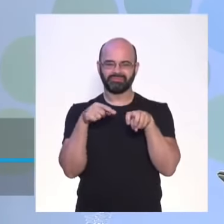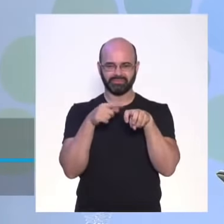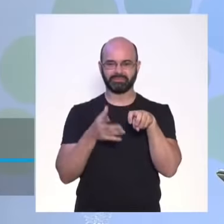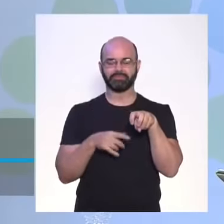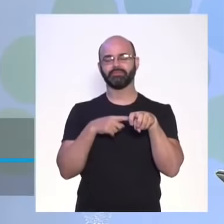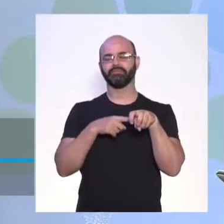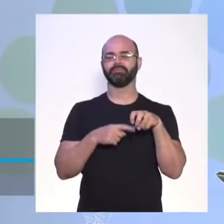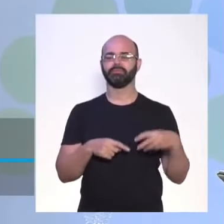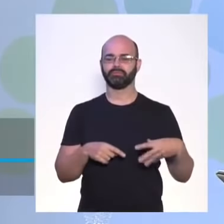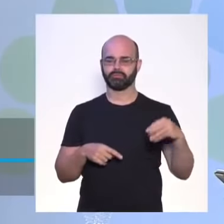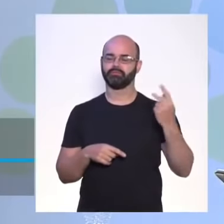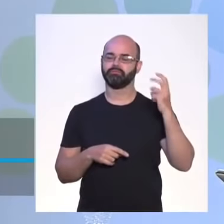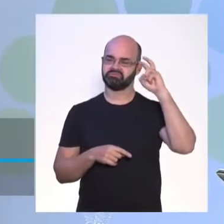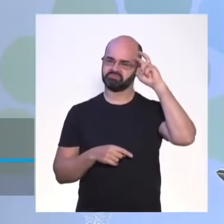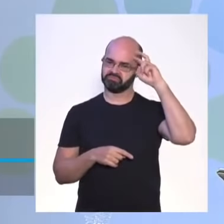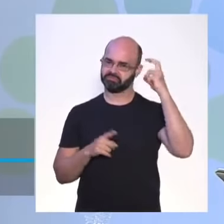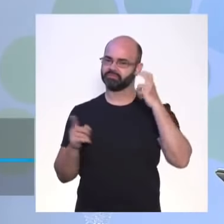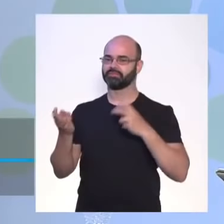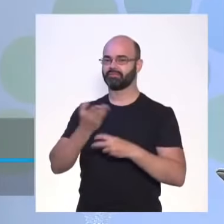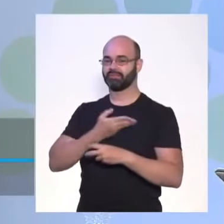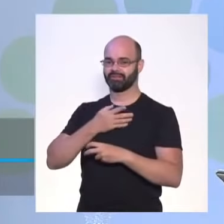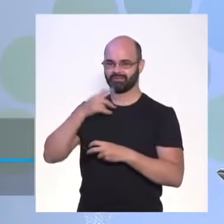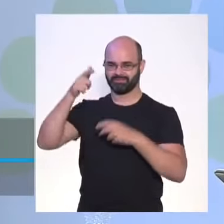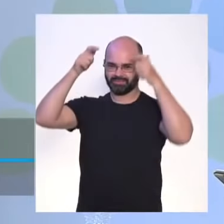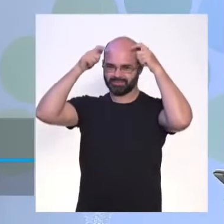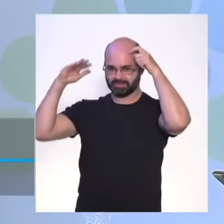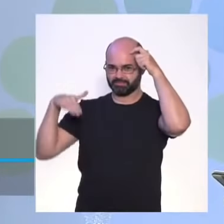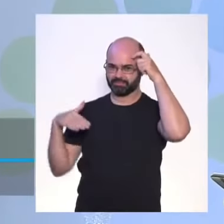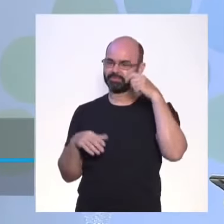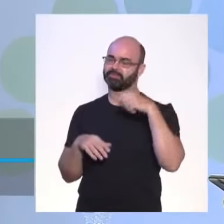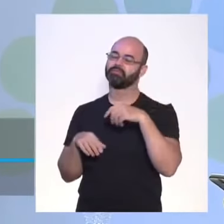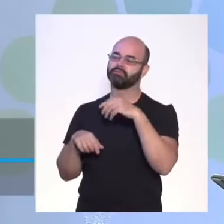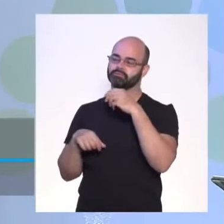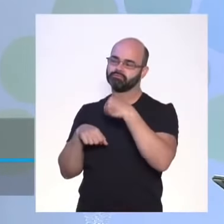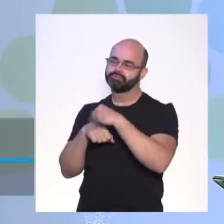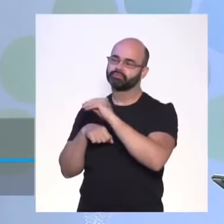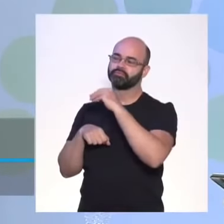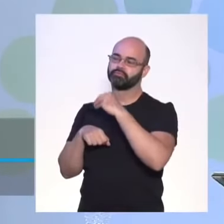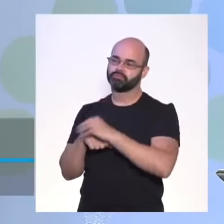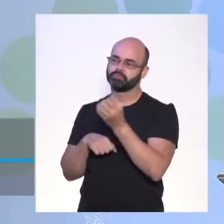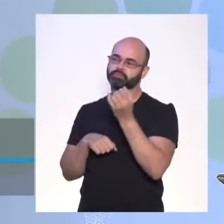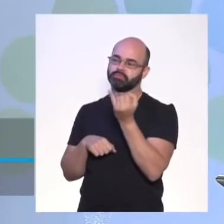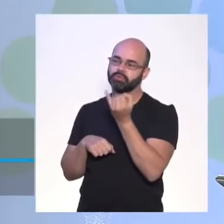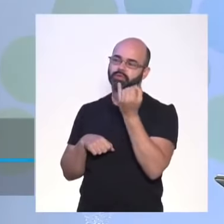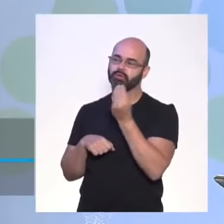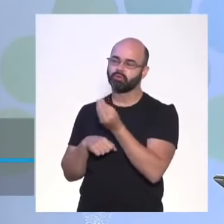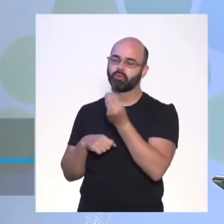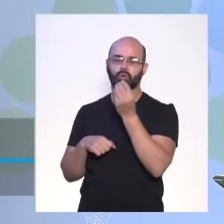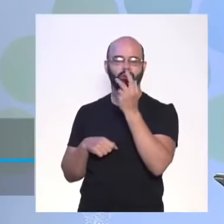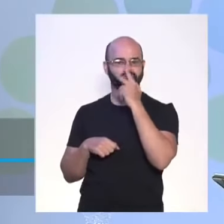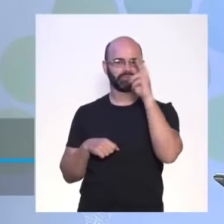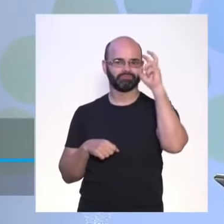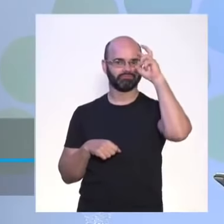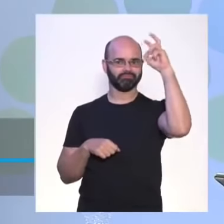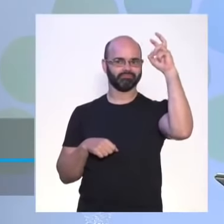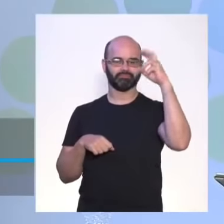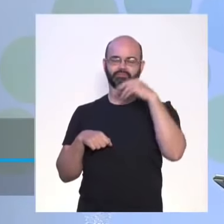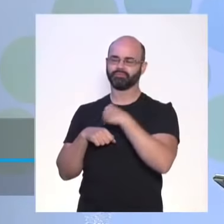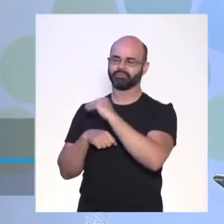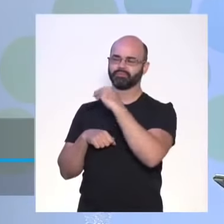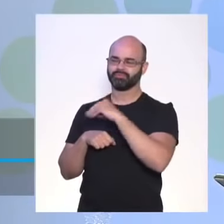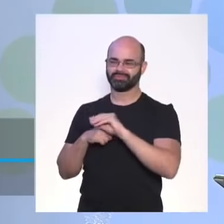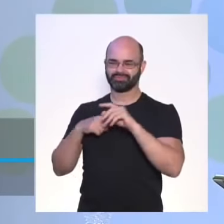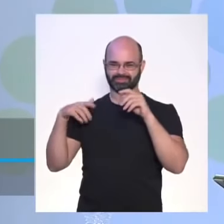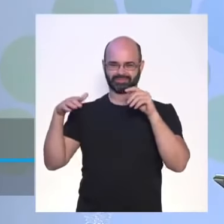a raposa é sábia e atua como tutora ensinando lições rissóis valiosas para o Pequeno Príncipe